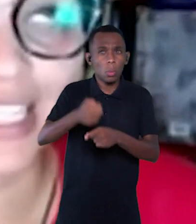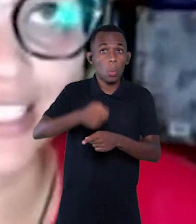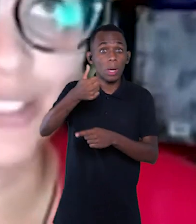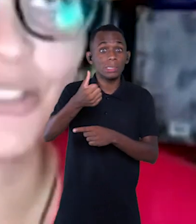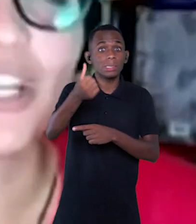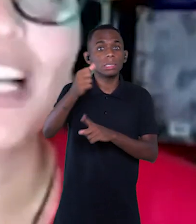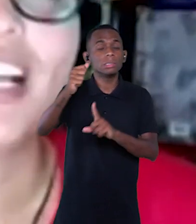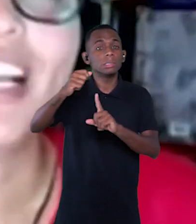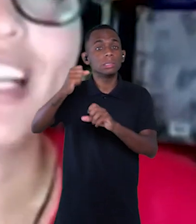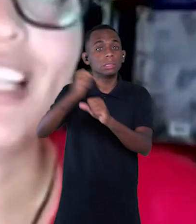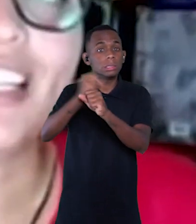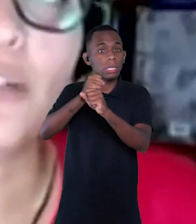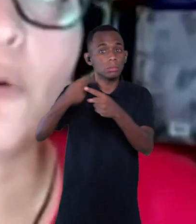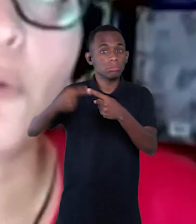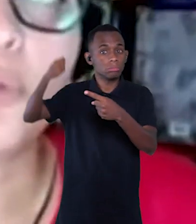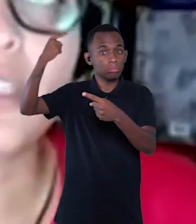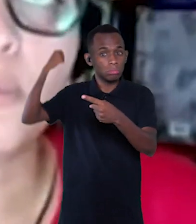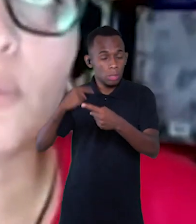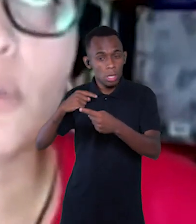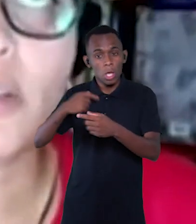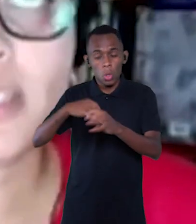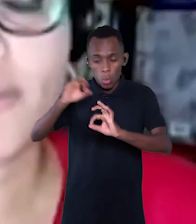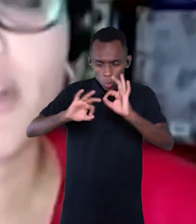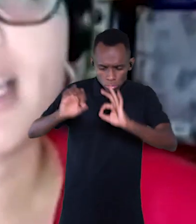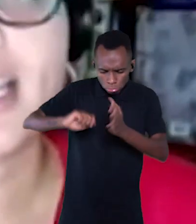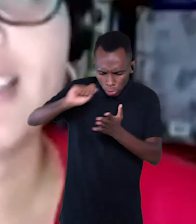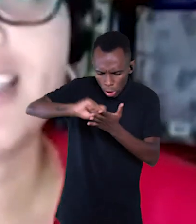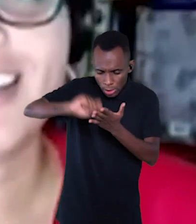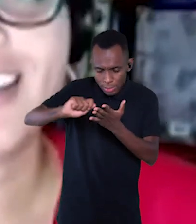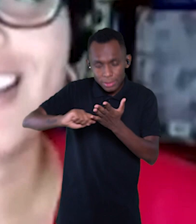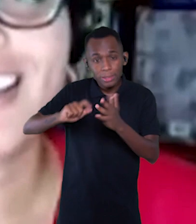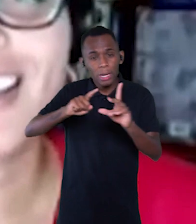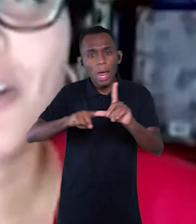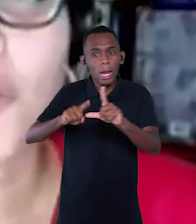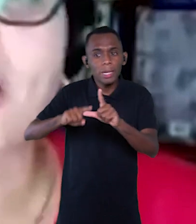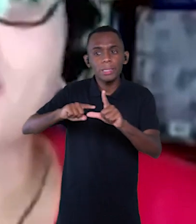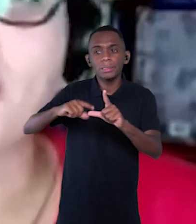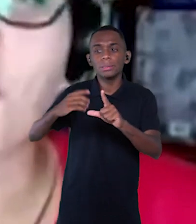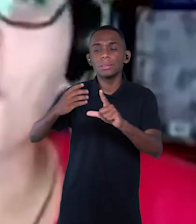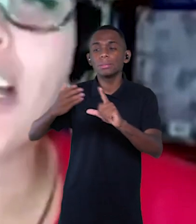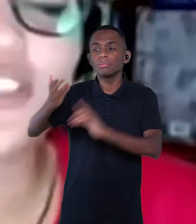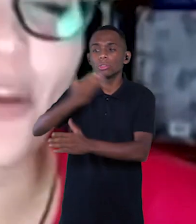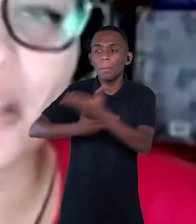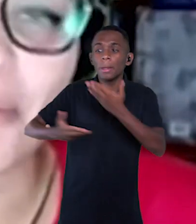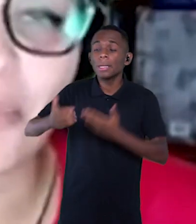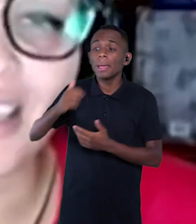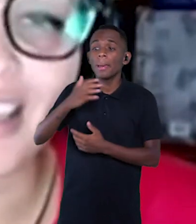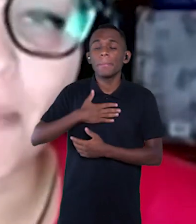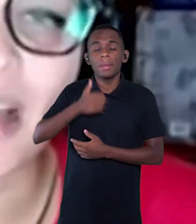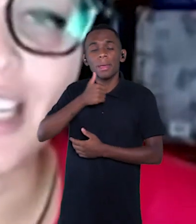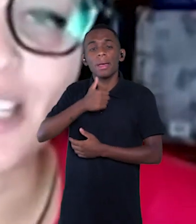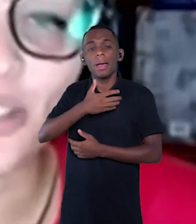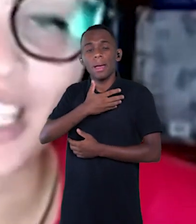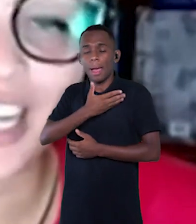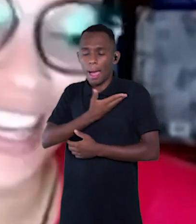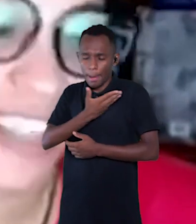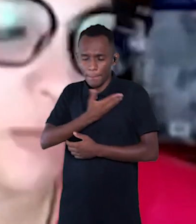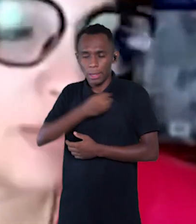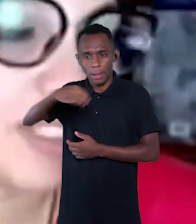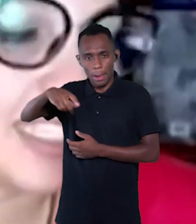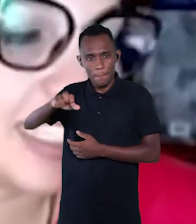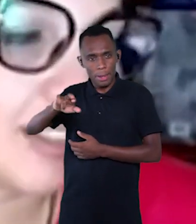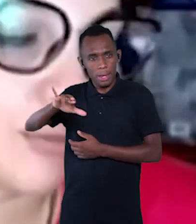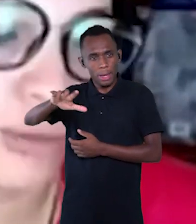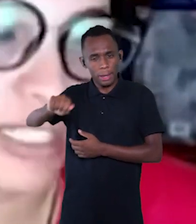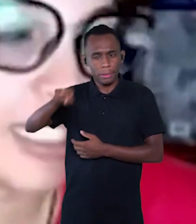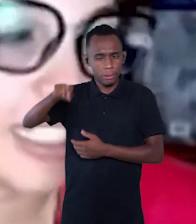quase 6 anos, e eu compus essa música, escrevi a letra e compartilhei com uma grande amiga minha, que é a Marília Sodré, que é